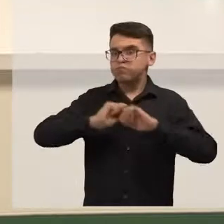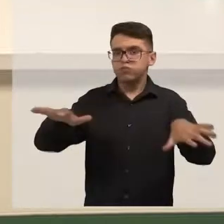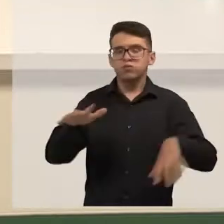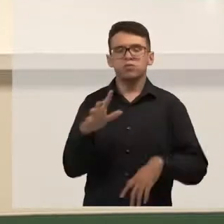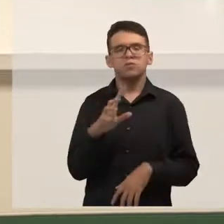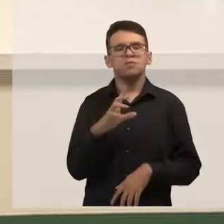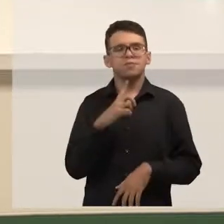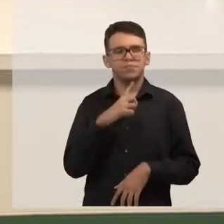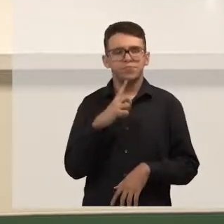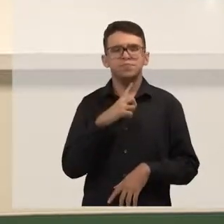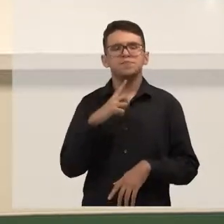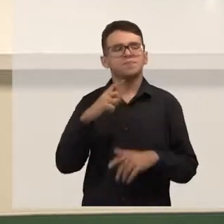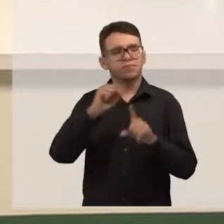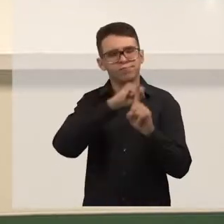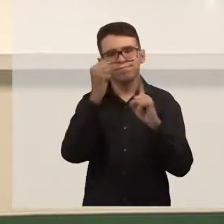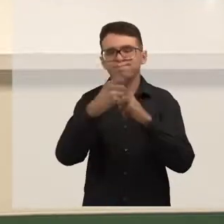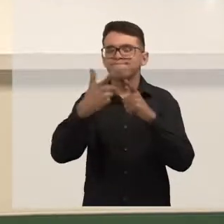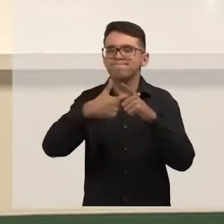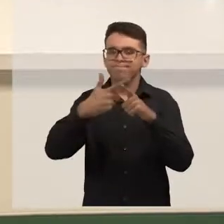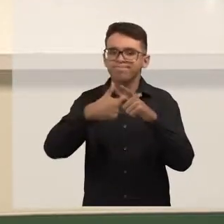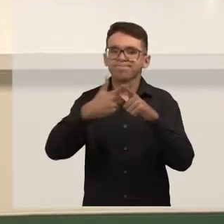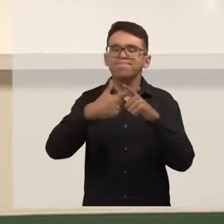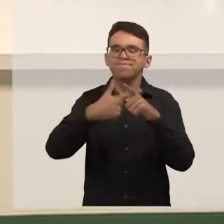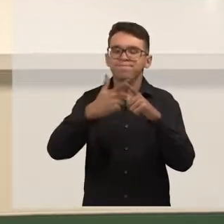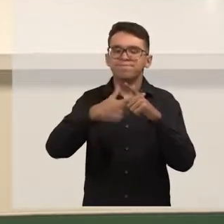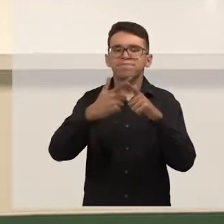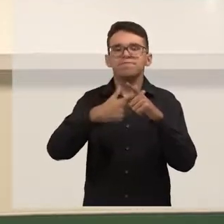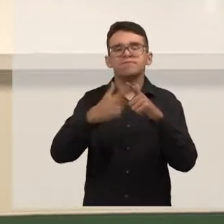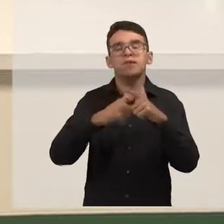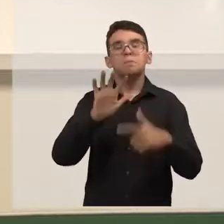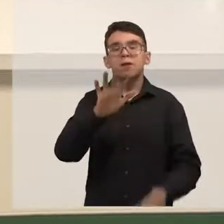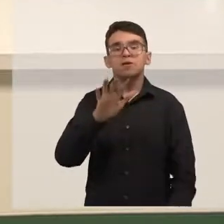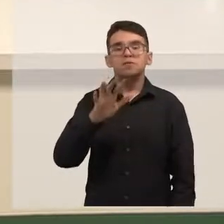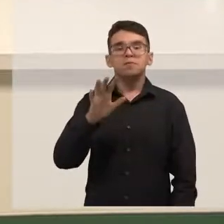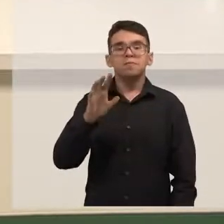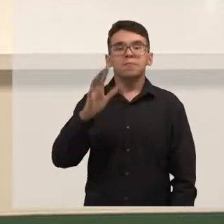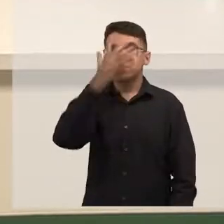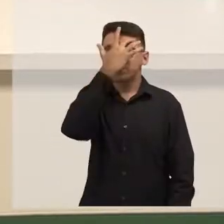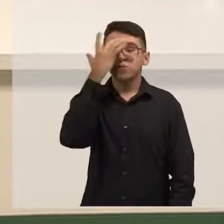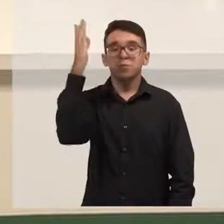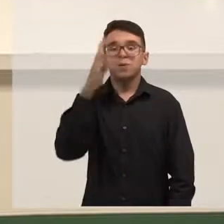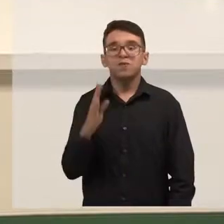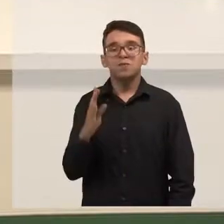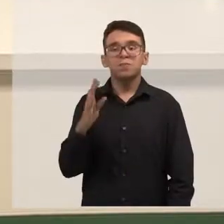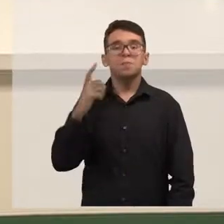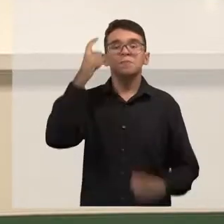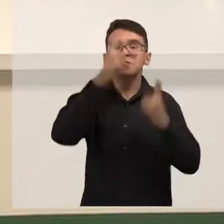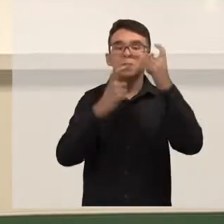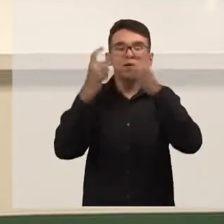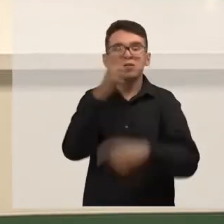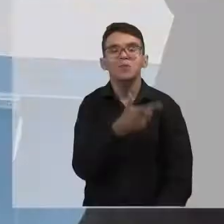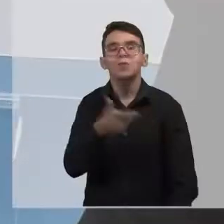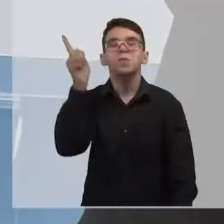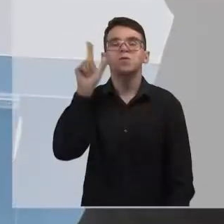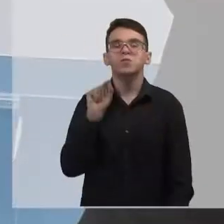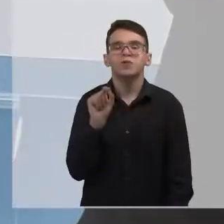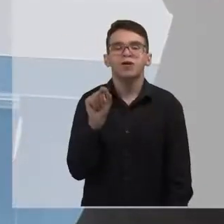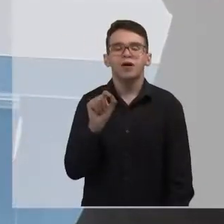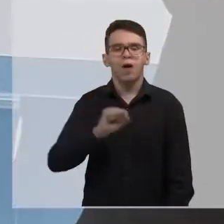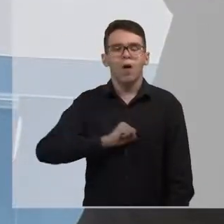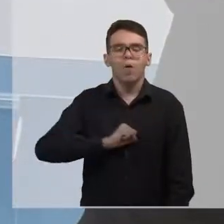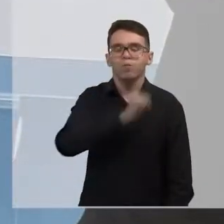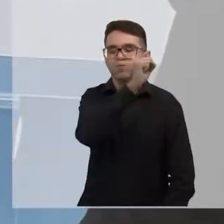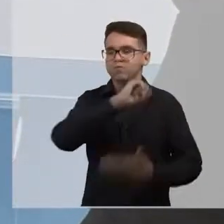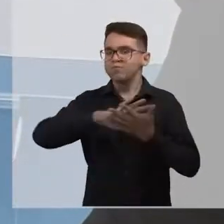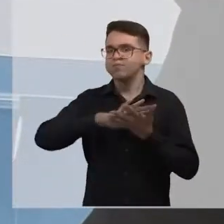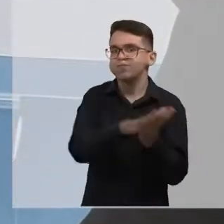É uma chaga social terrível e parece que não acontece porque a discussão no Brasil é outra. A discussão no Brasil é ódio, a intolerância.